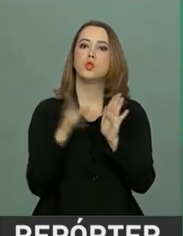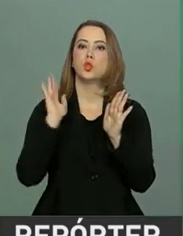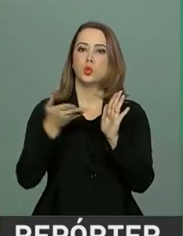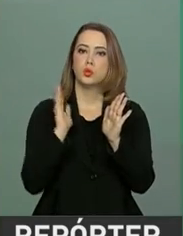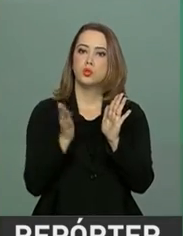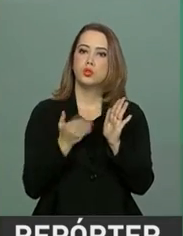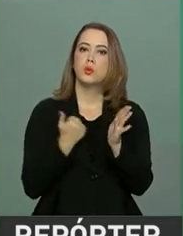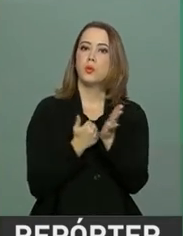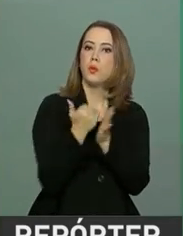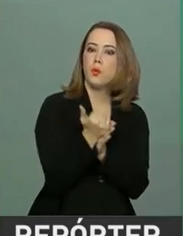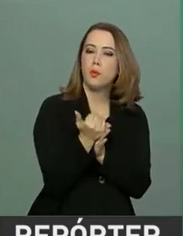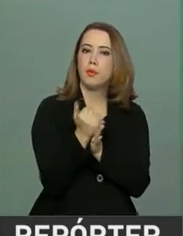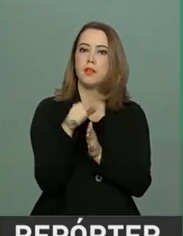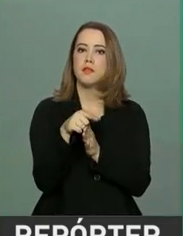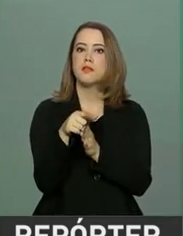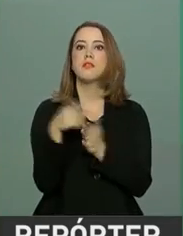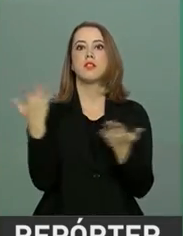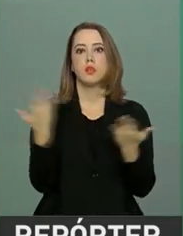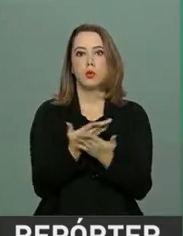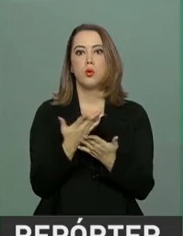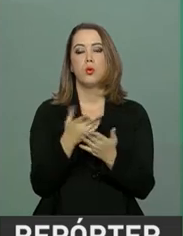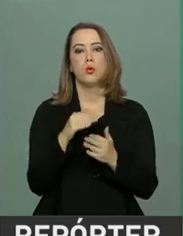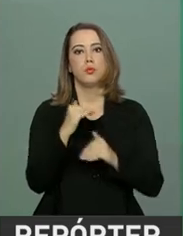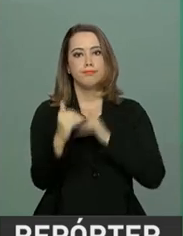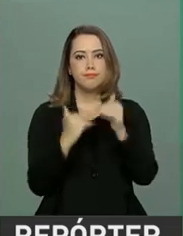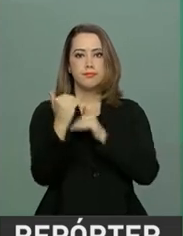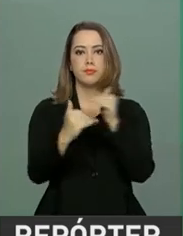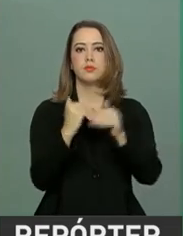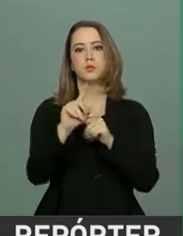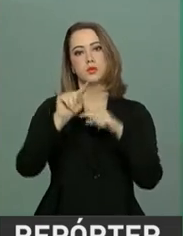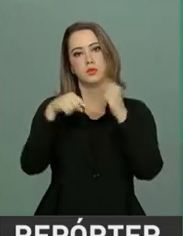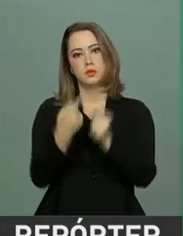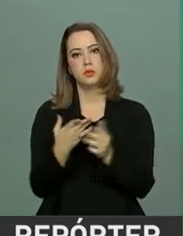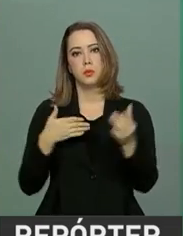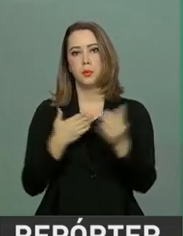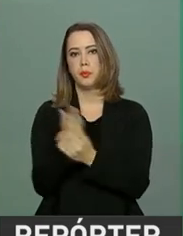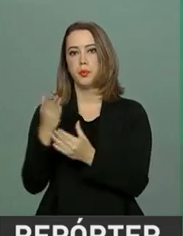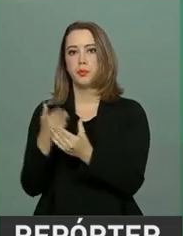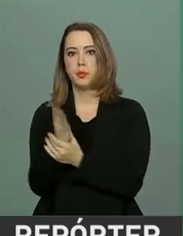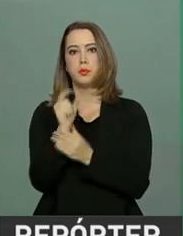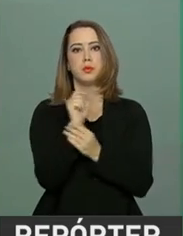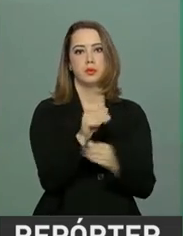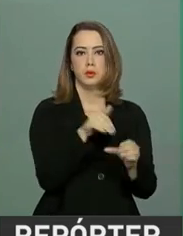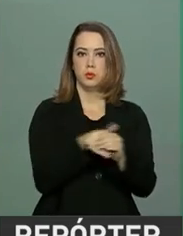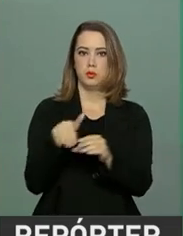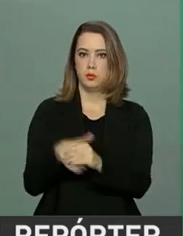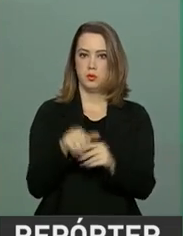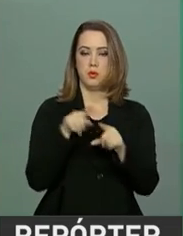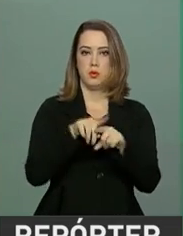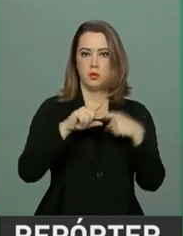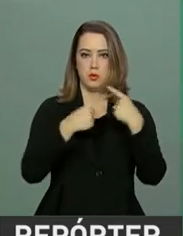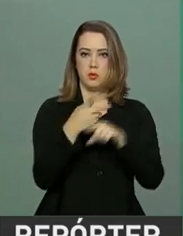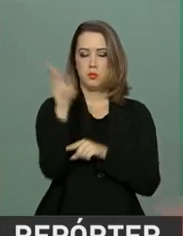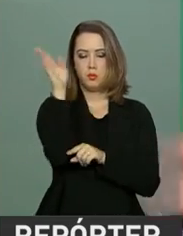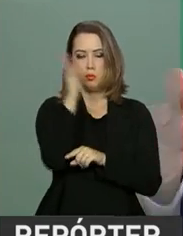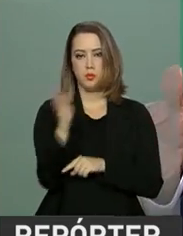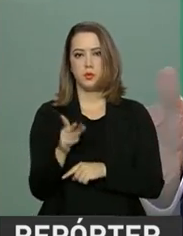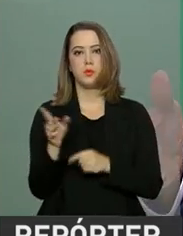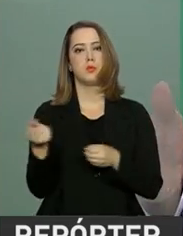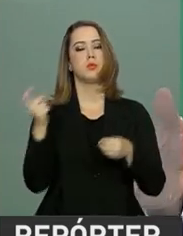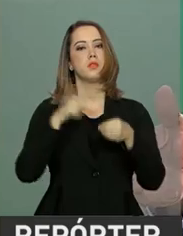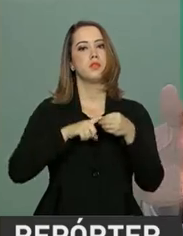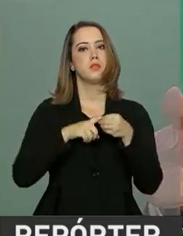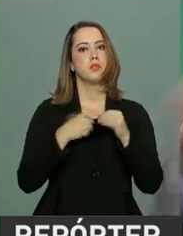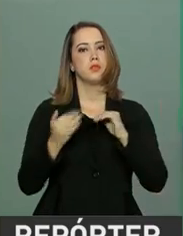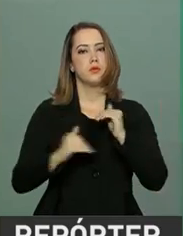se fazer sentir e temos certeza que com as devidas aprovações o país certamente volta a crescer e